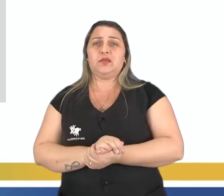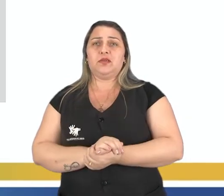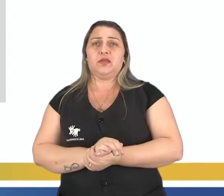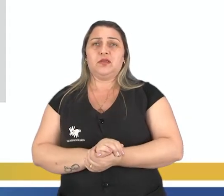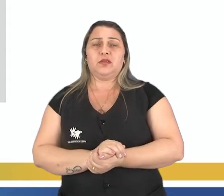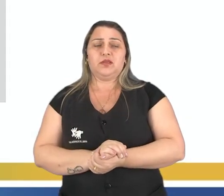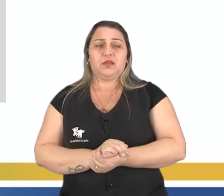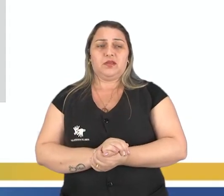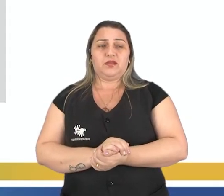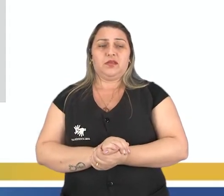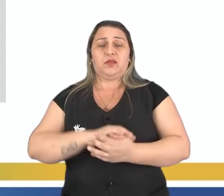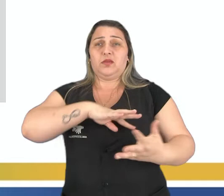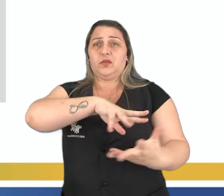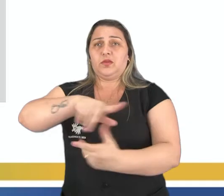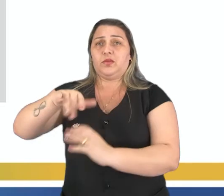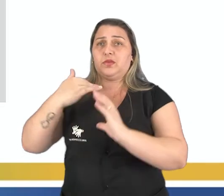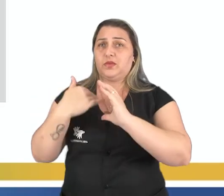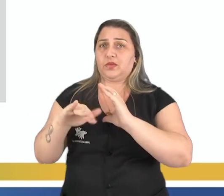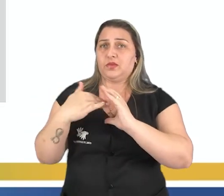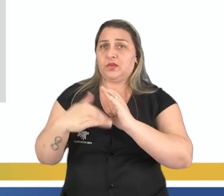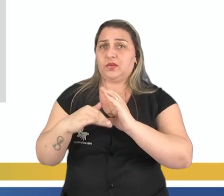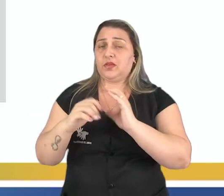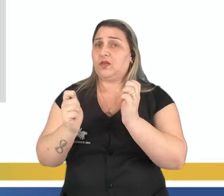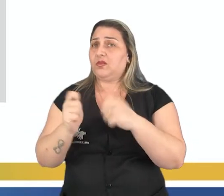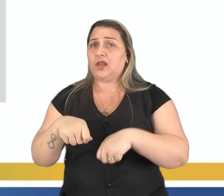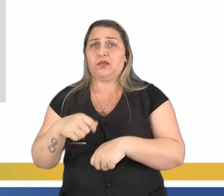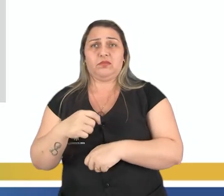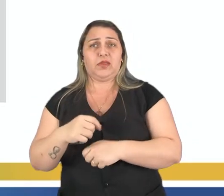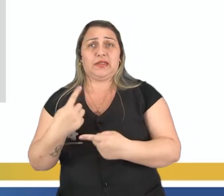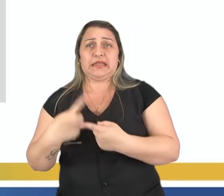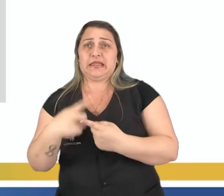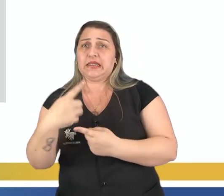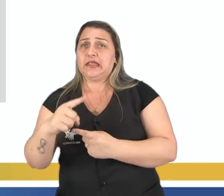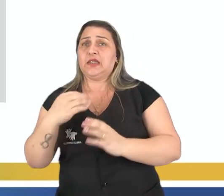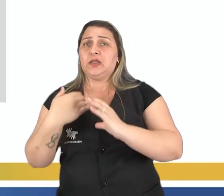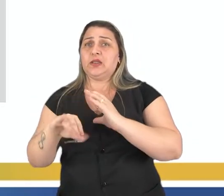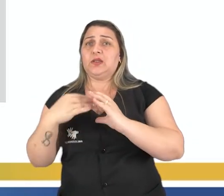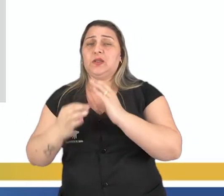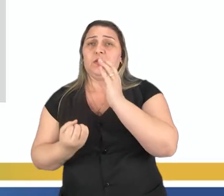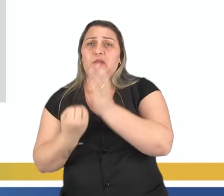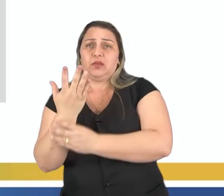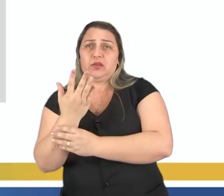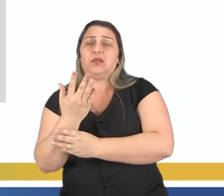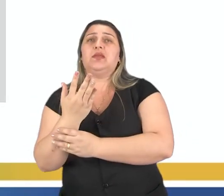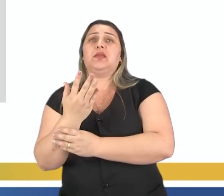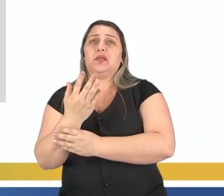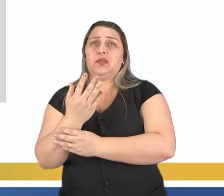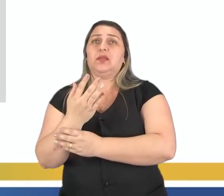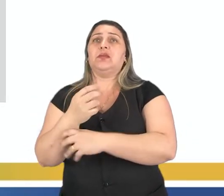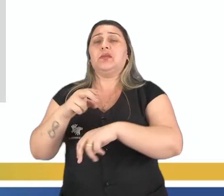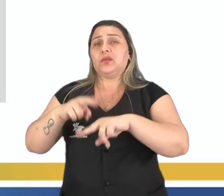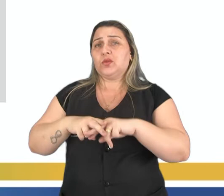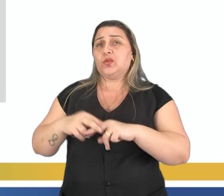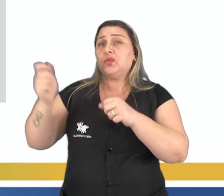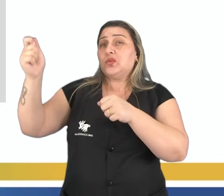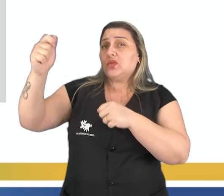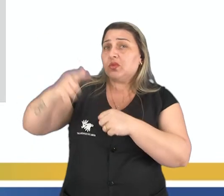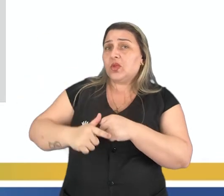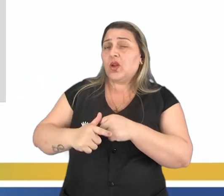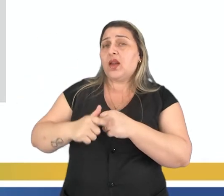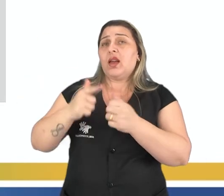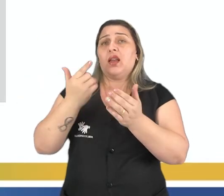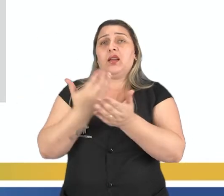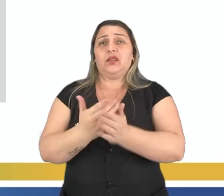seria quase que impossível, tá? Então, sem a camada de ozônio, a radiação ultravioleta que é proveniente do Sol, ela ia